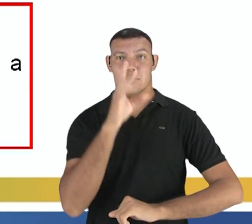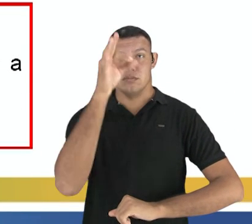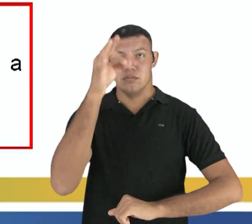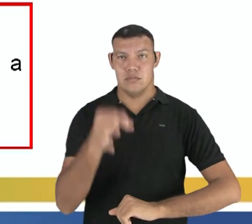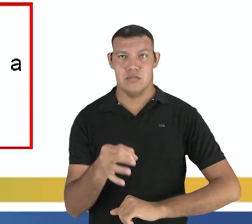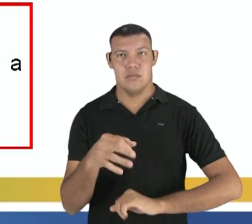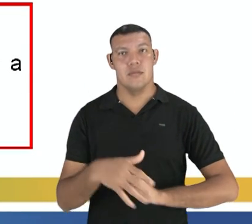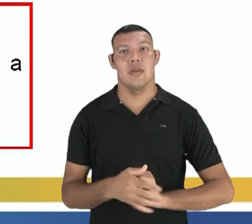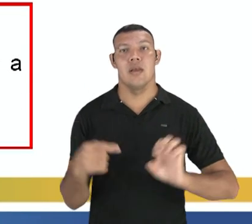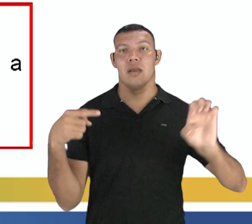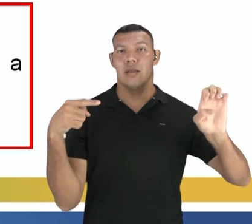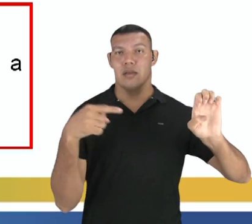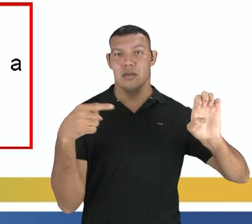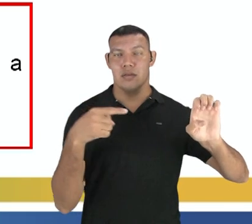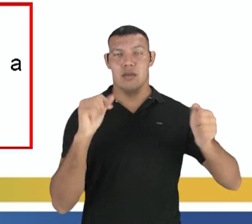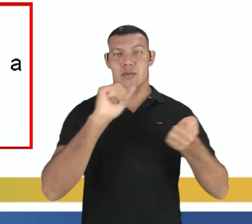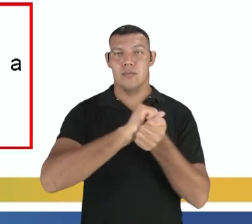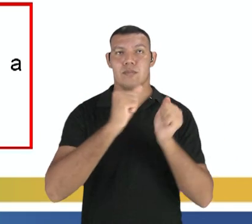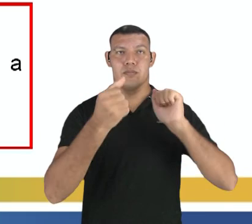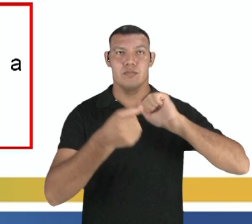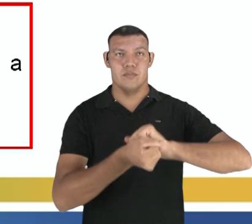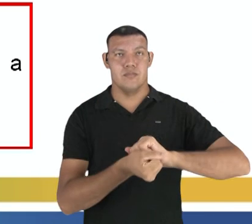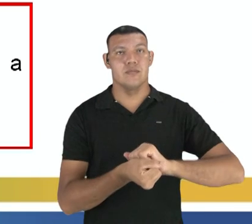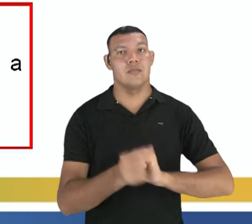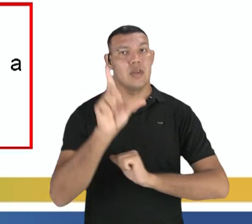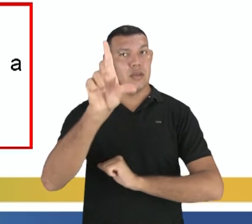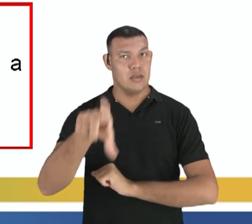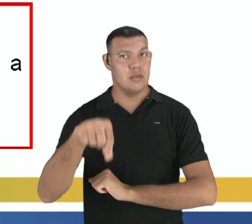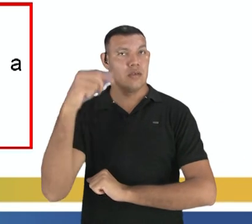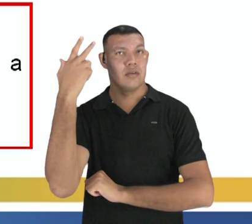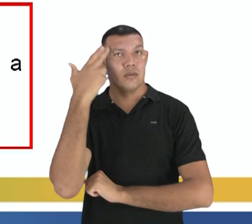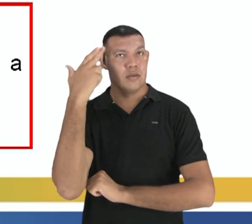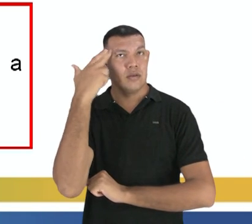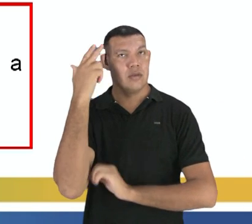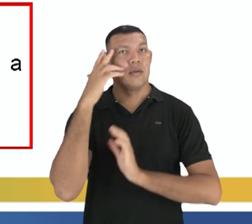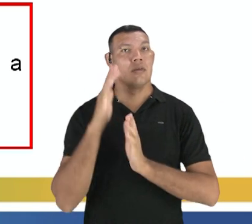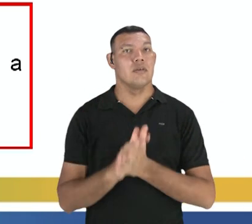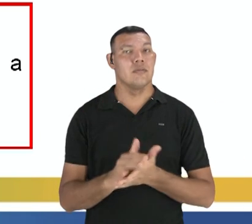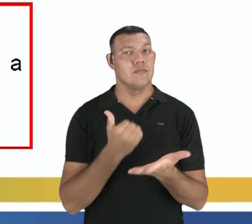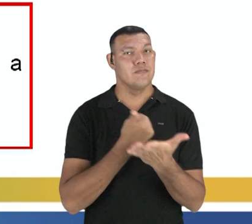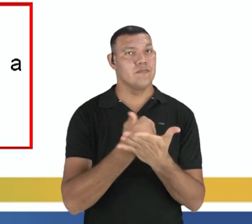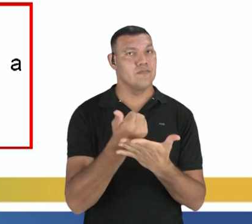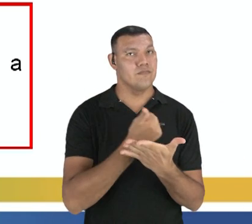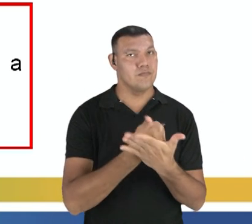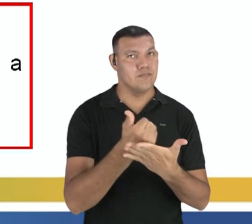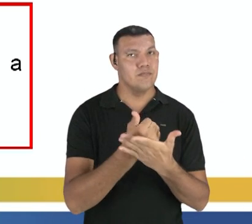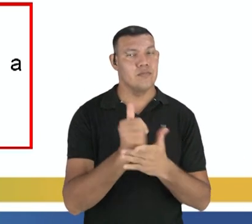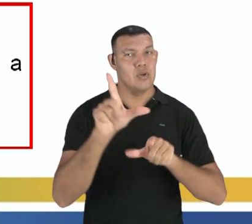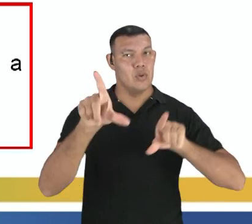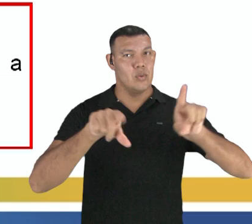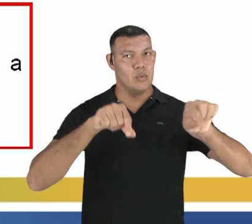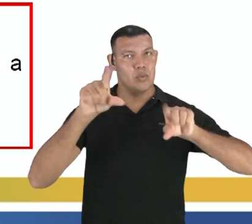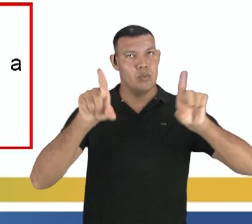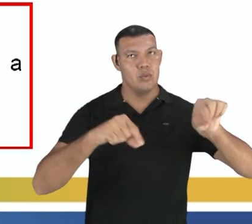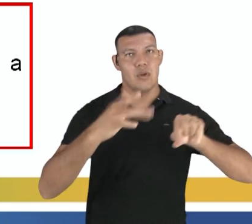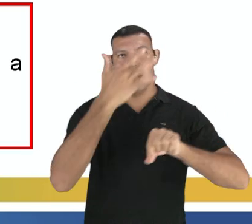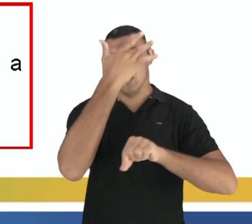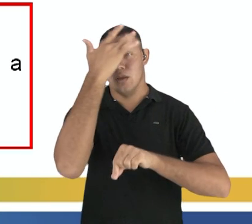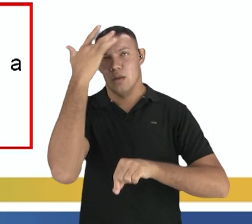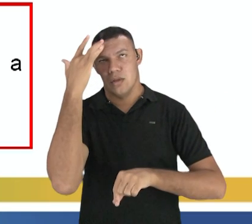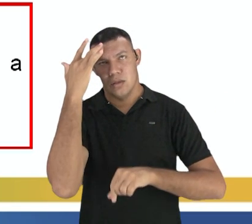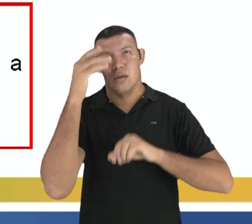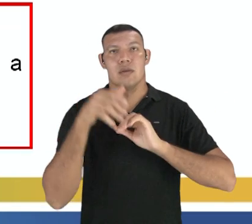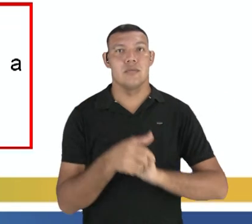resposta correta é adaptação. O processo de seleção natural, ele é um processo evolutivo que